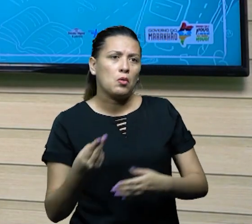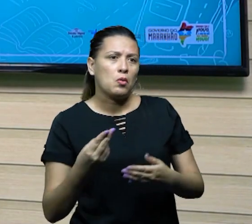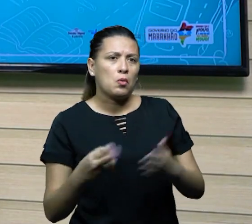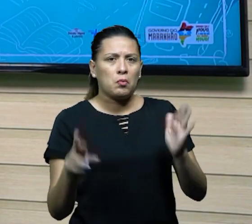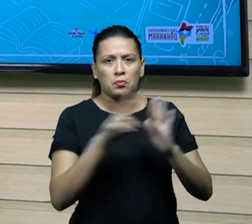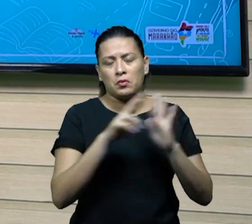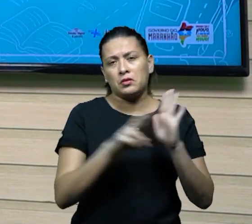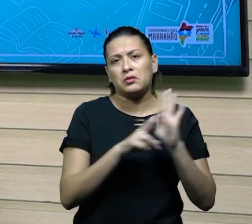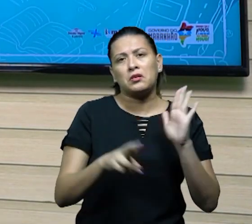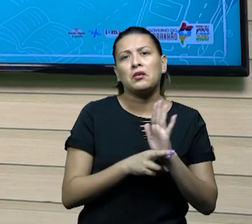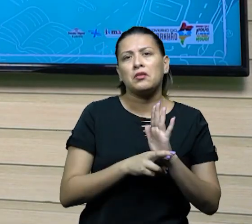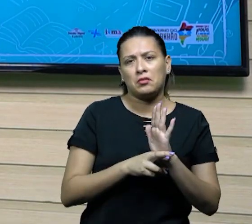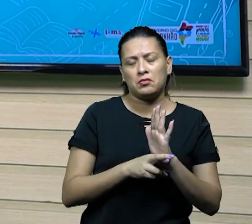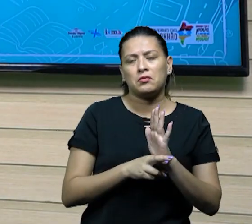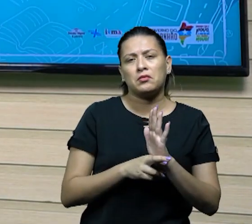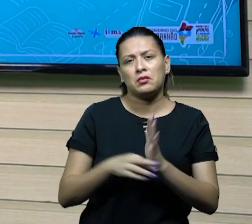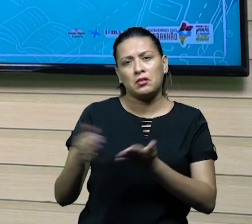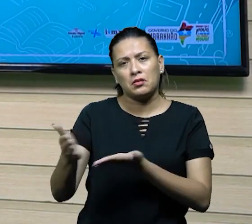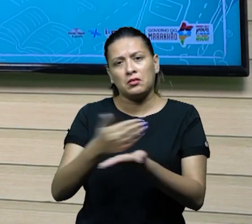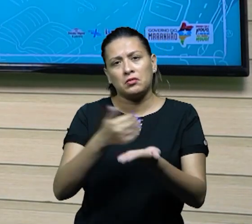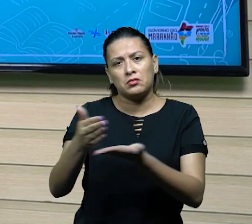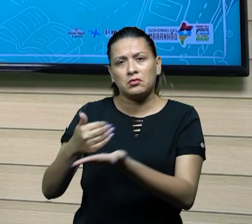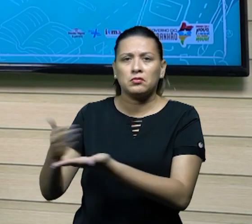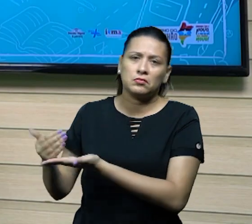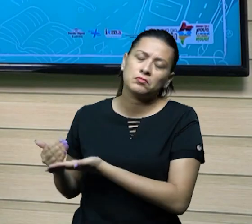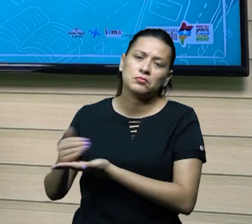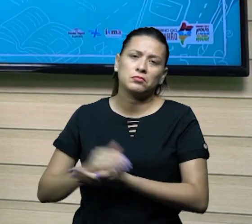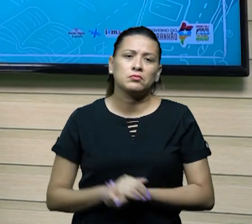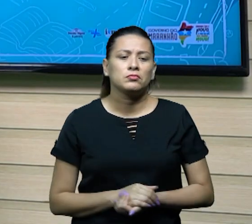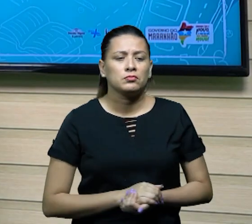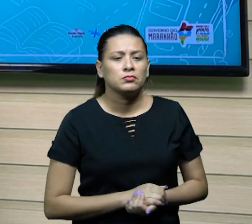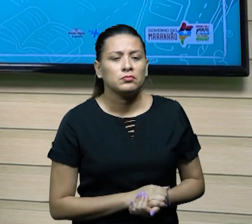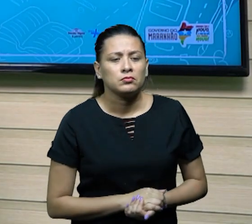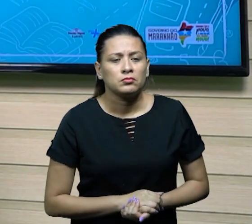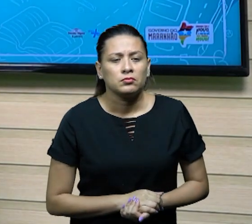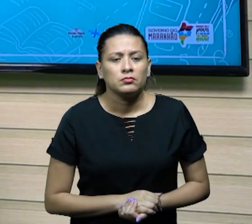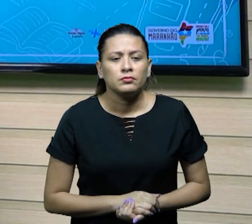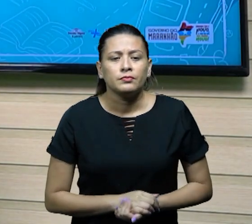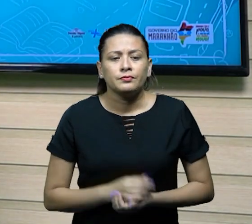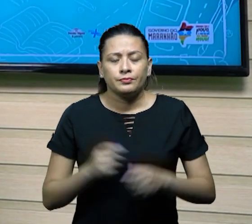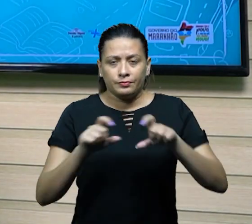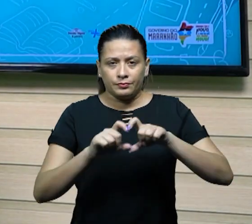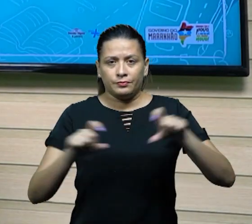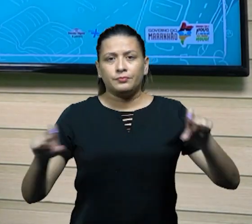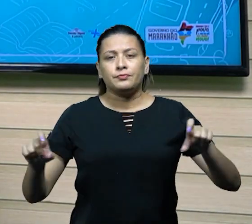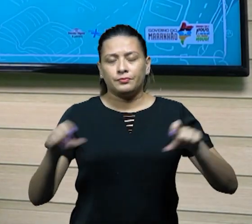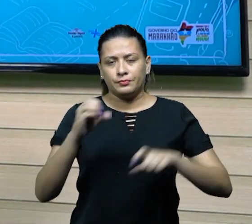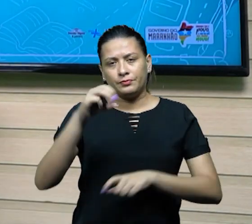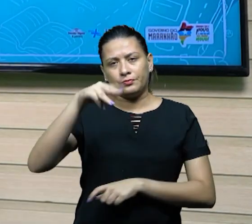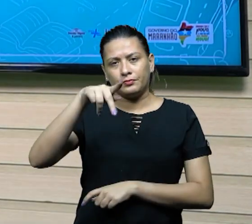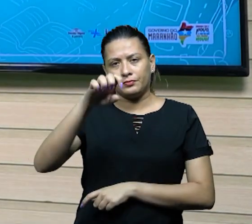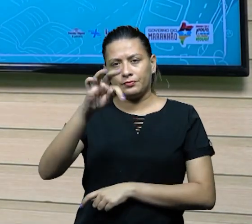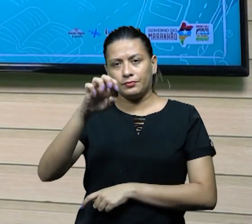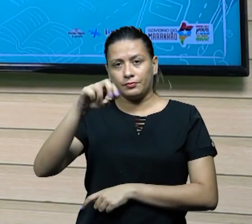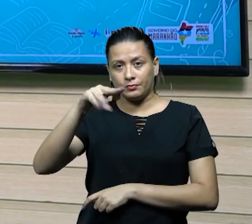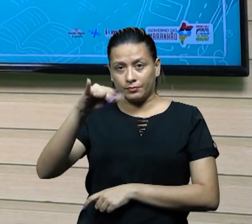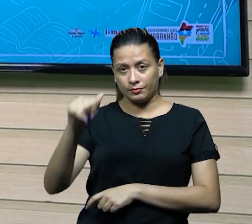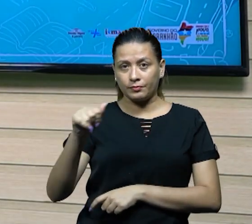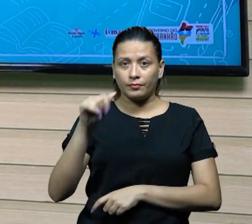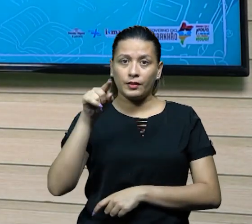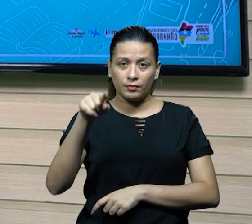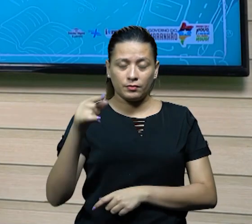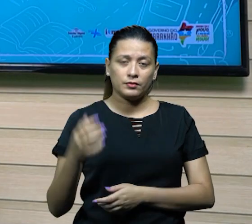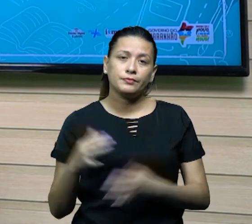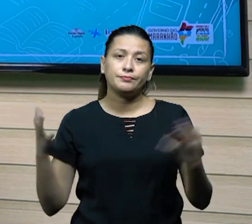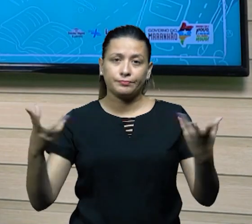oficial, fazer o manual de recrutamento, fazer o manual de seleção. Então, isso são competências, tá? Então, essa palavrinha competências,